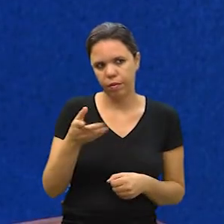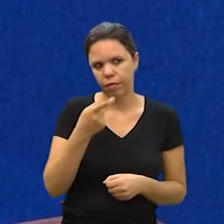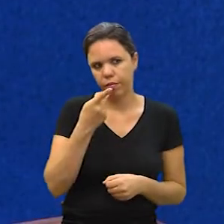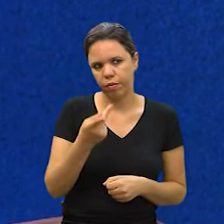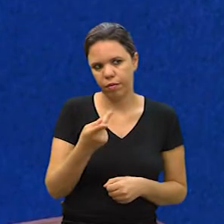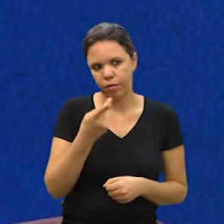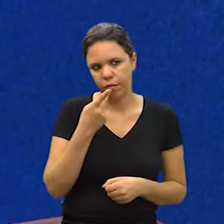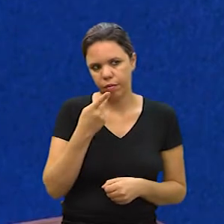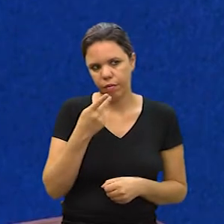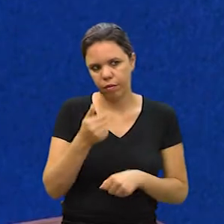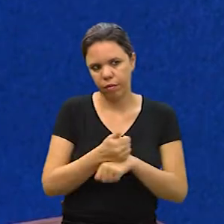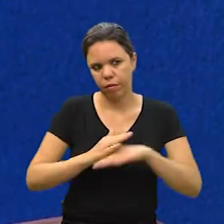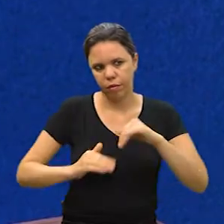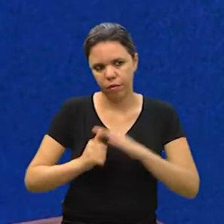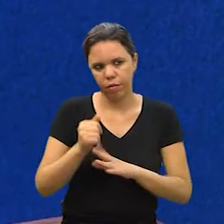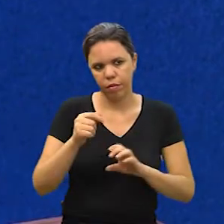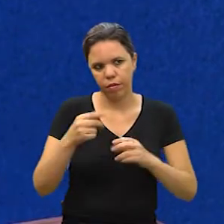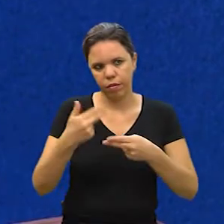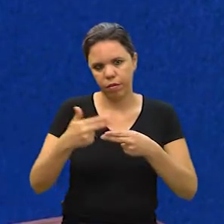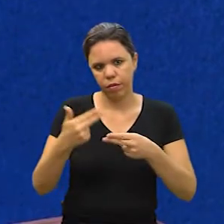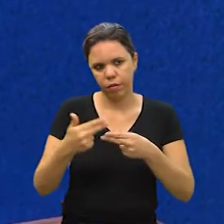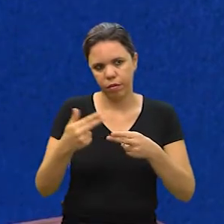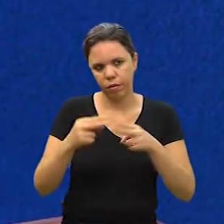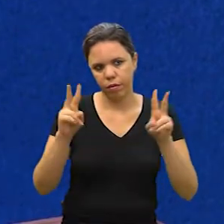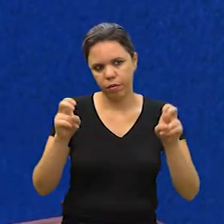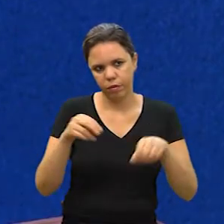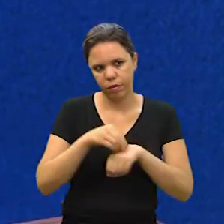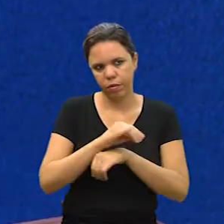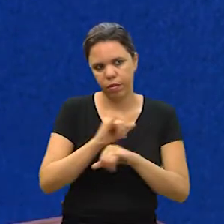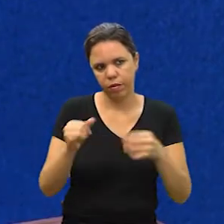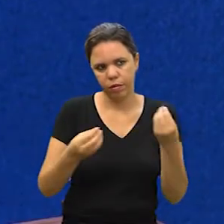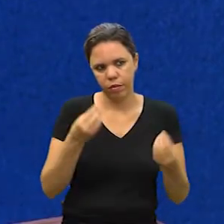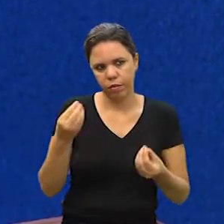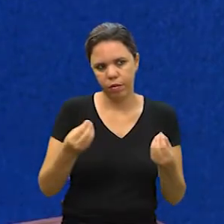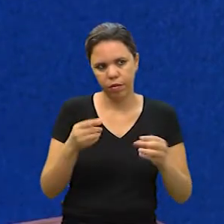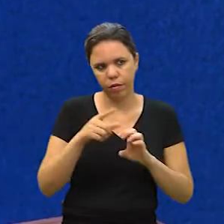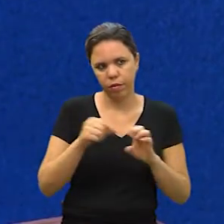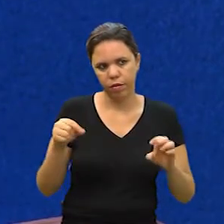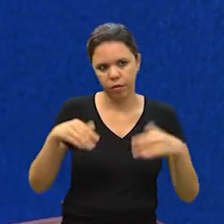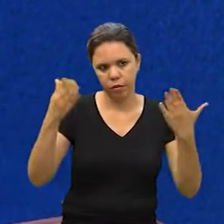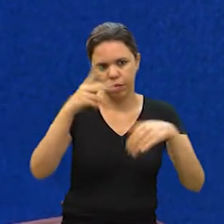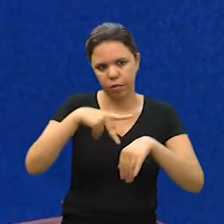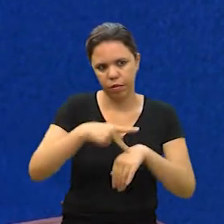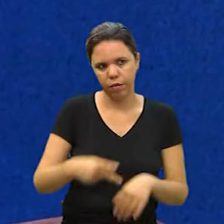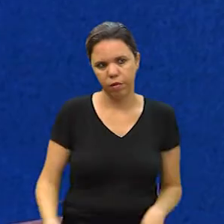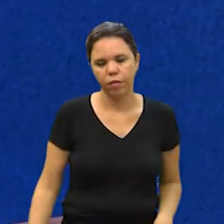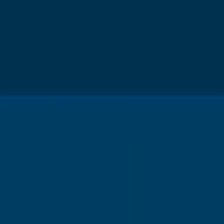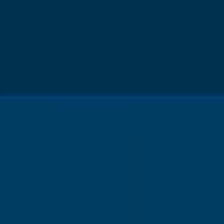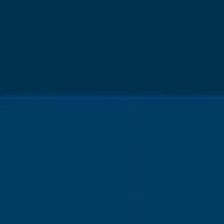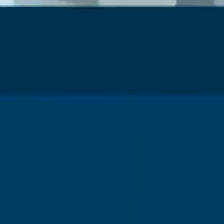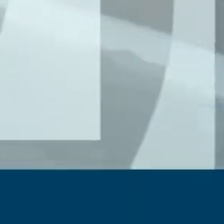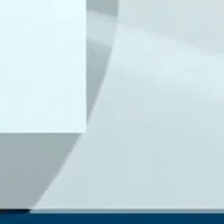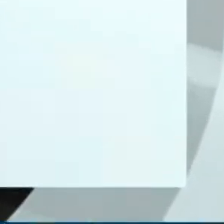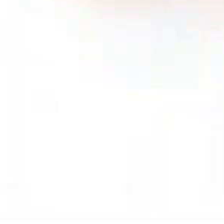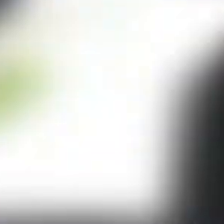volta já já falando com um especialista do Sebrae ainda sobre essas dicas de como empreender fora do país.